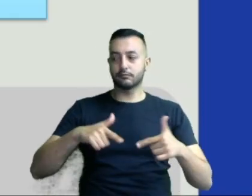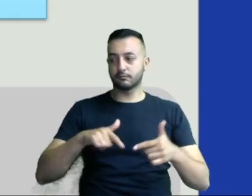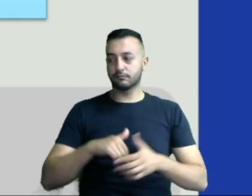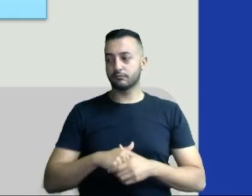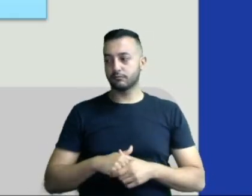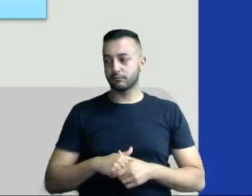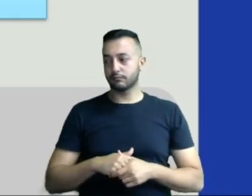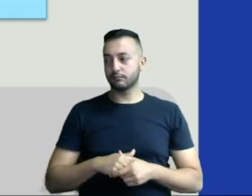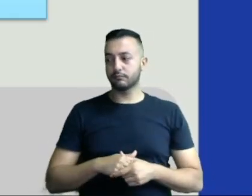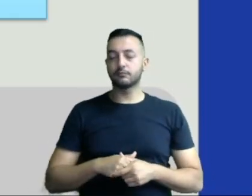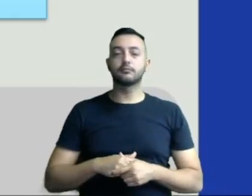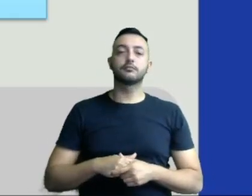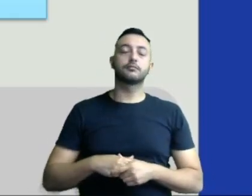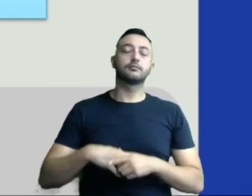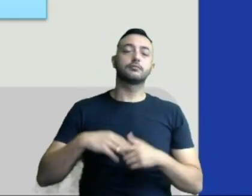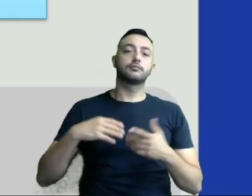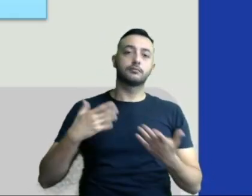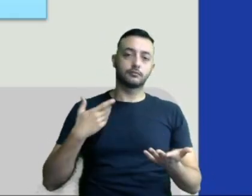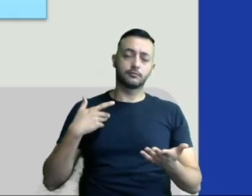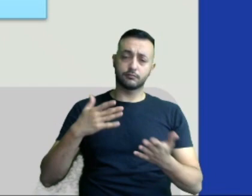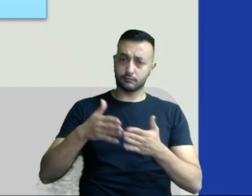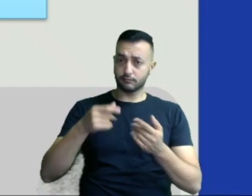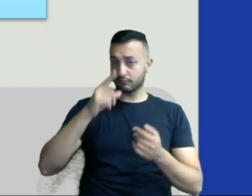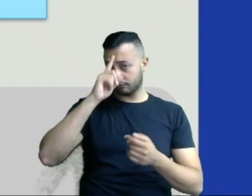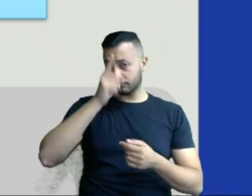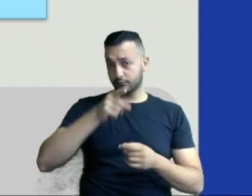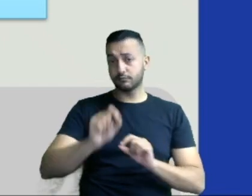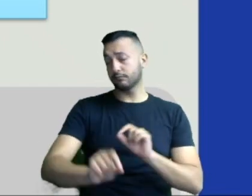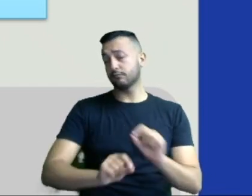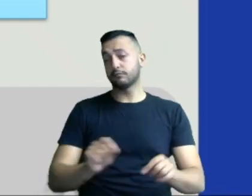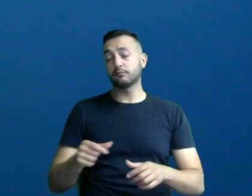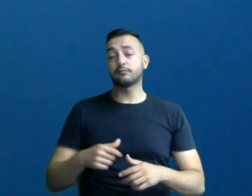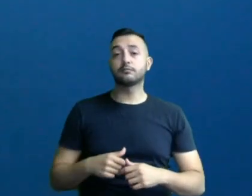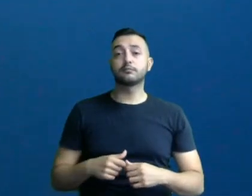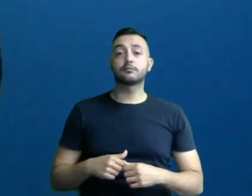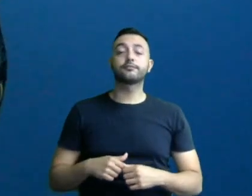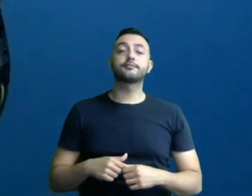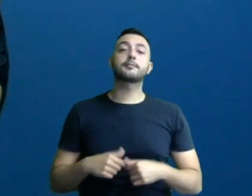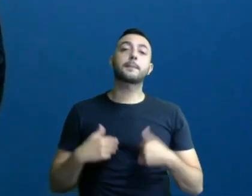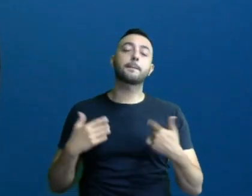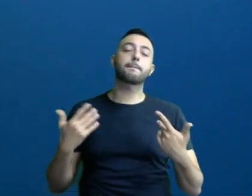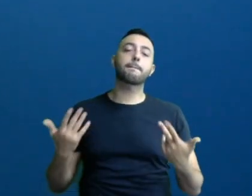obra. O que é que eu vou pedir para vocês fazerem?